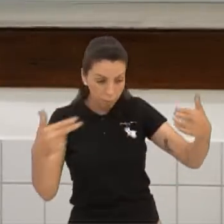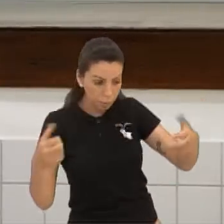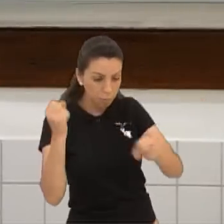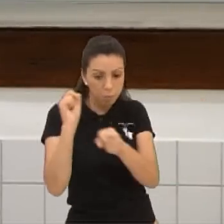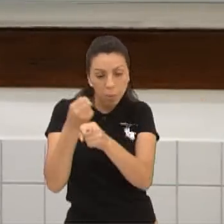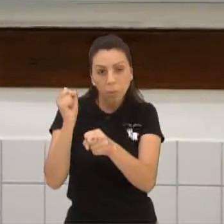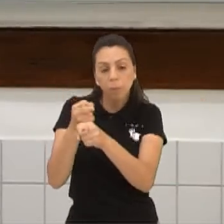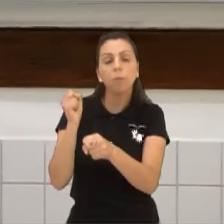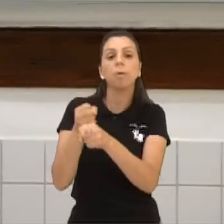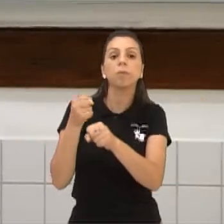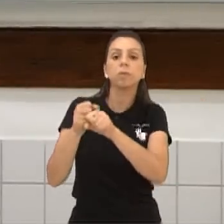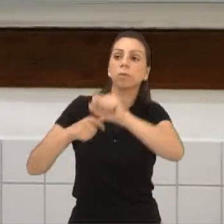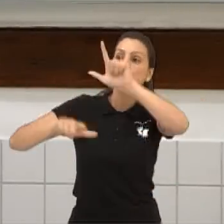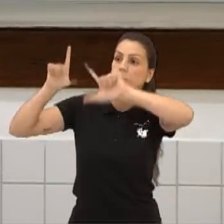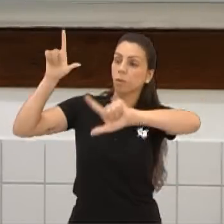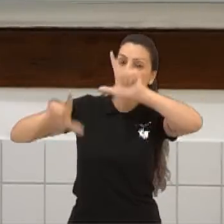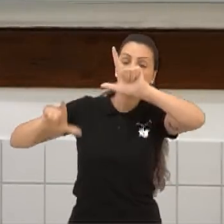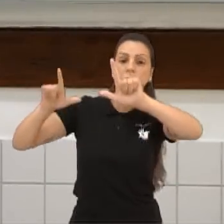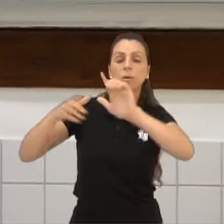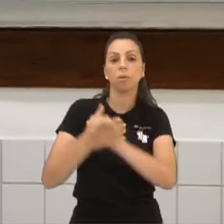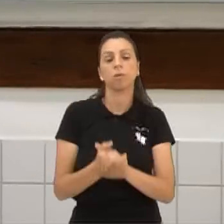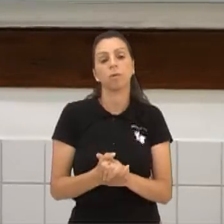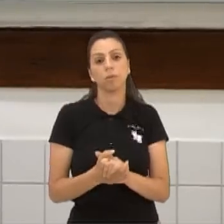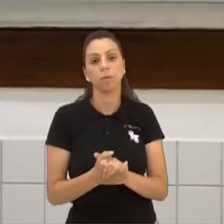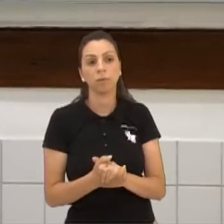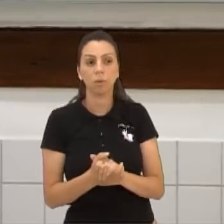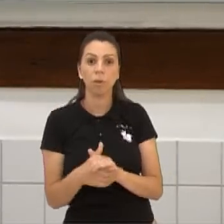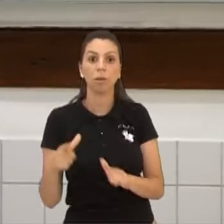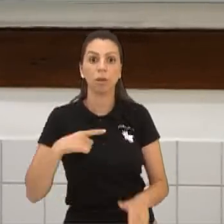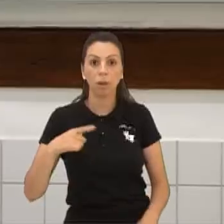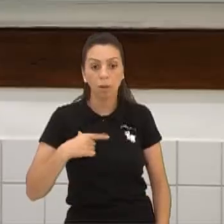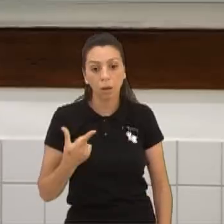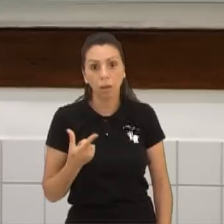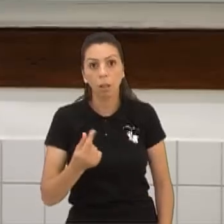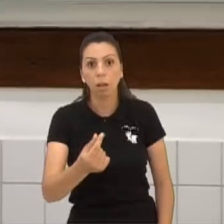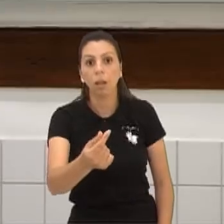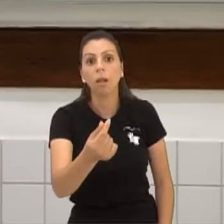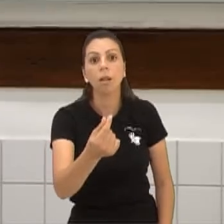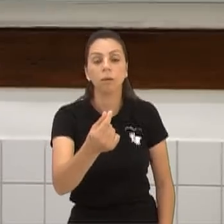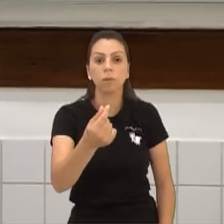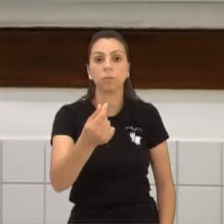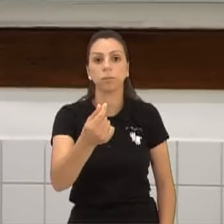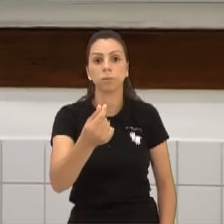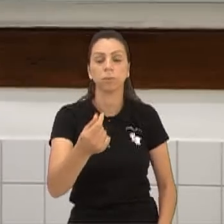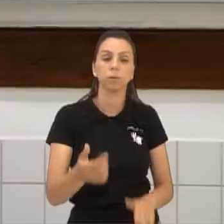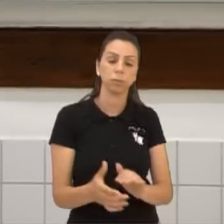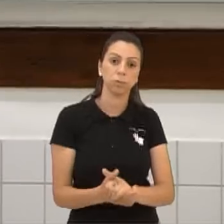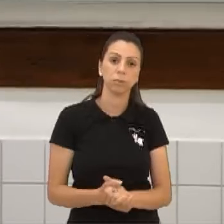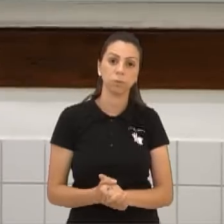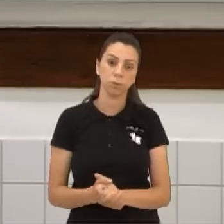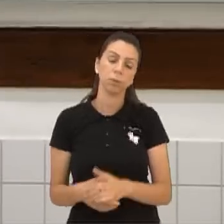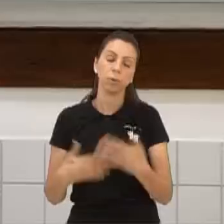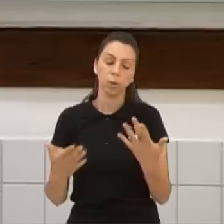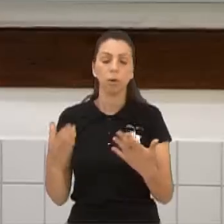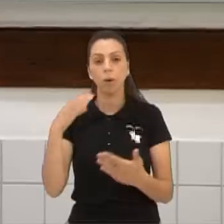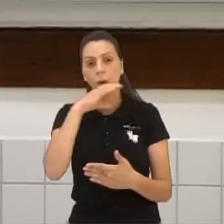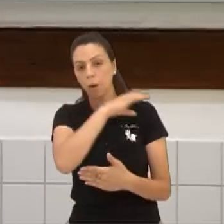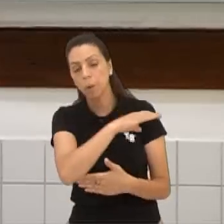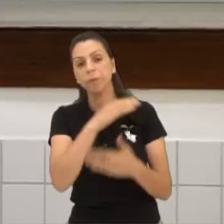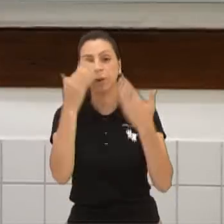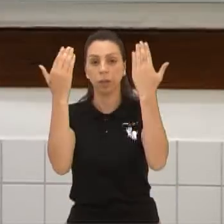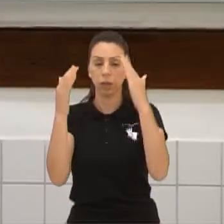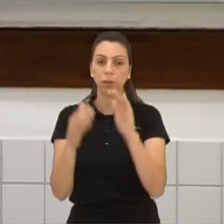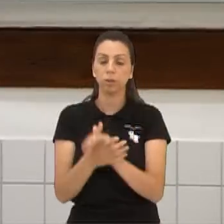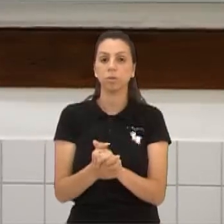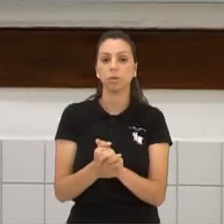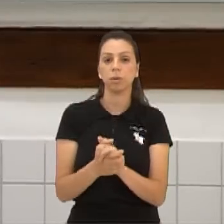televisão eram materiais não permanentes, mas tinham uma resistência maior. Lógico, se você for analisar, foram tirar, era madeira,